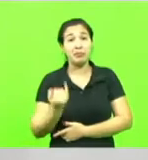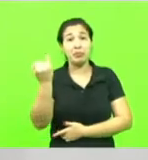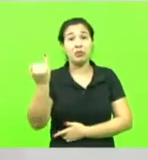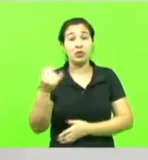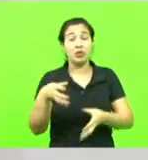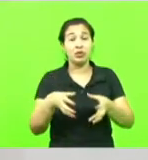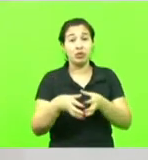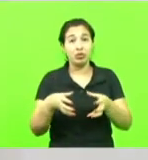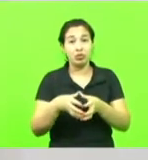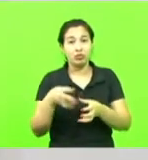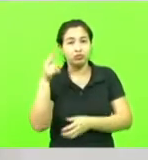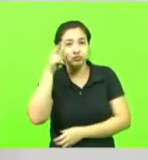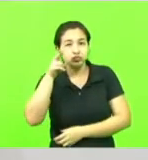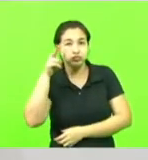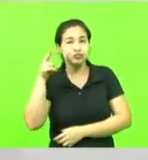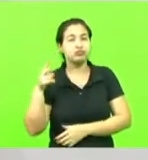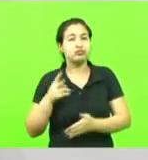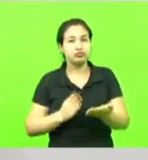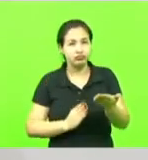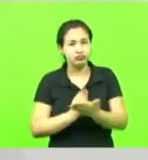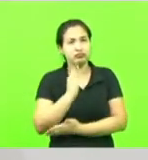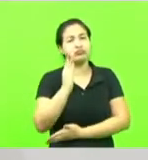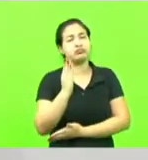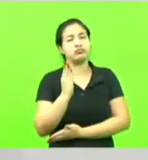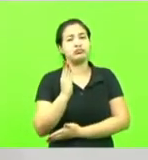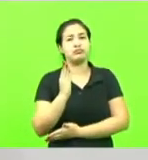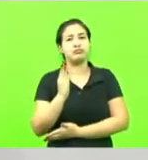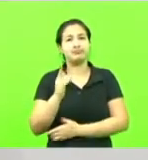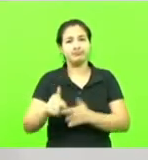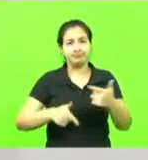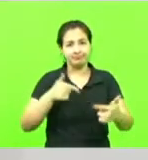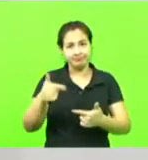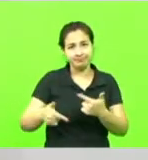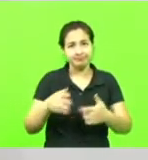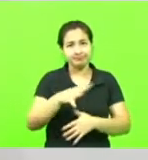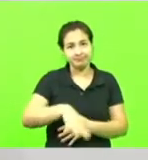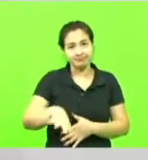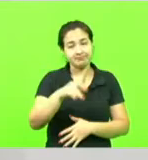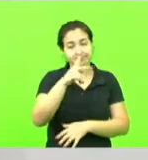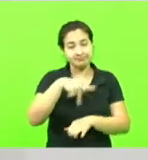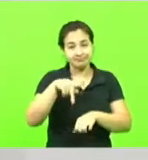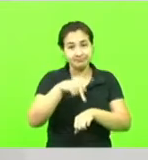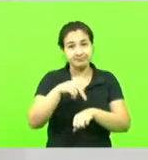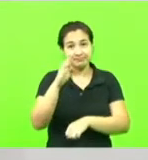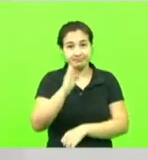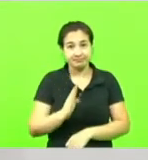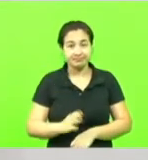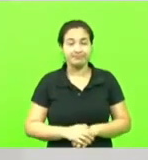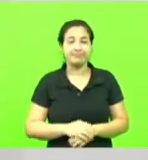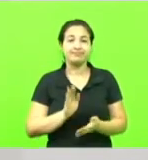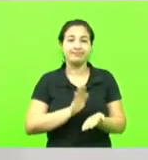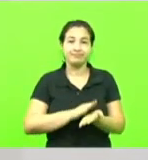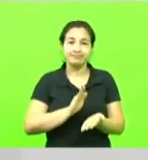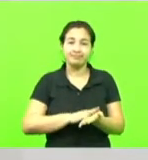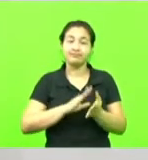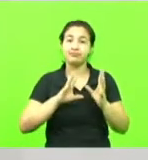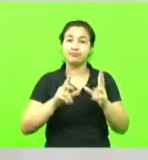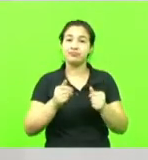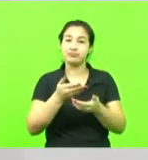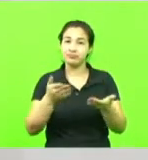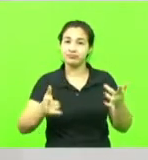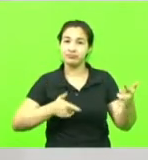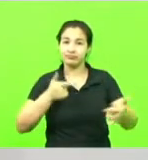categoria para o avanço nos direitos da classe trabalhadora desse país. Parabenizar a todos os trabalhadores e trabalhadoras do comércio